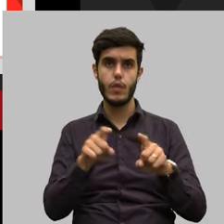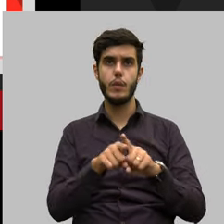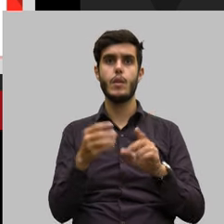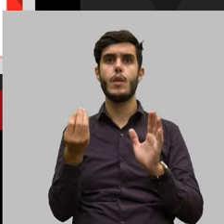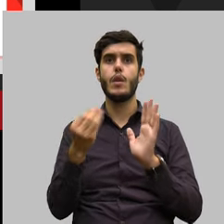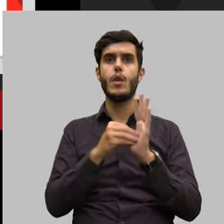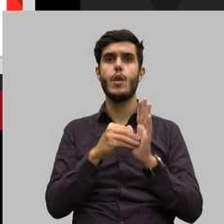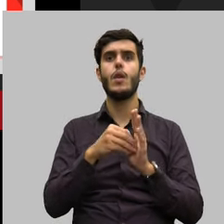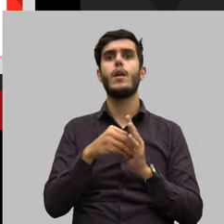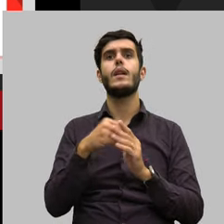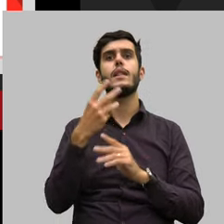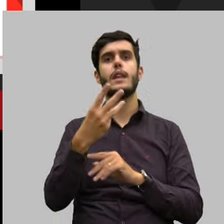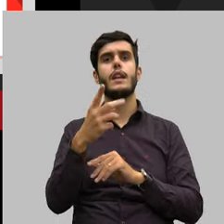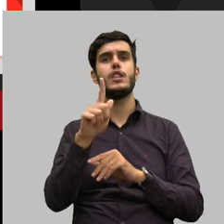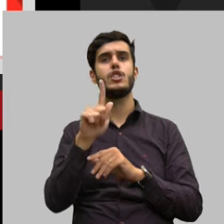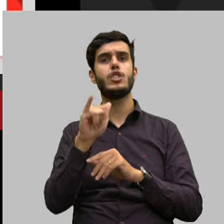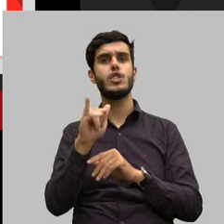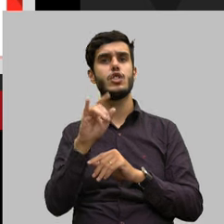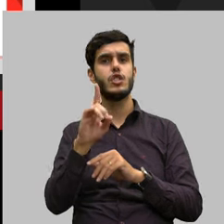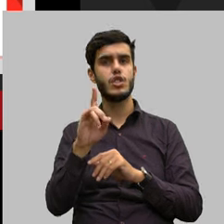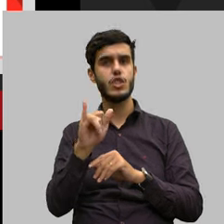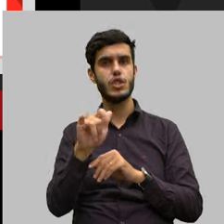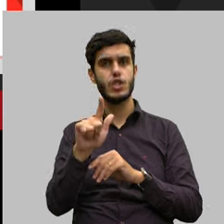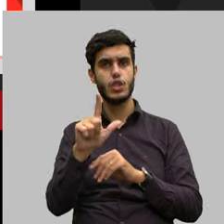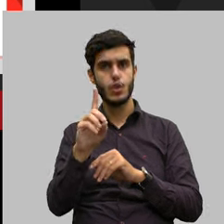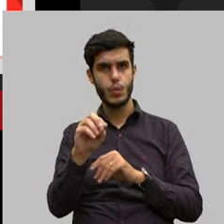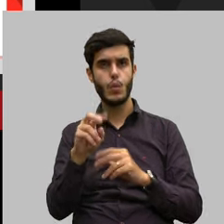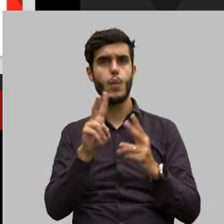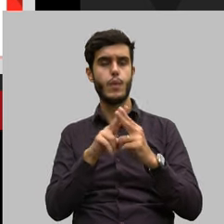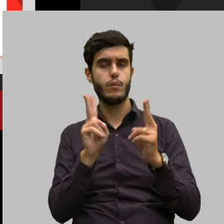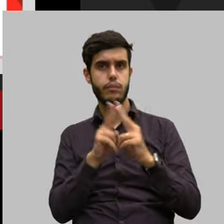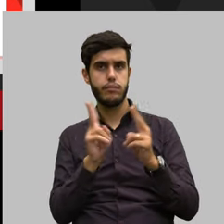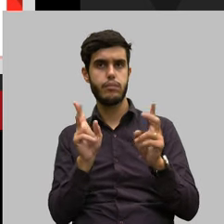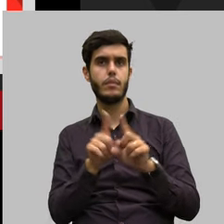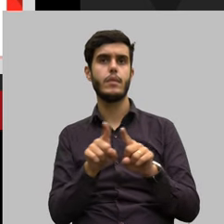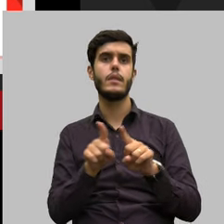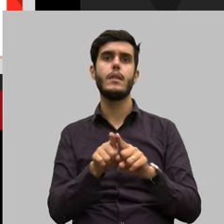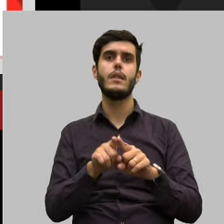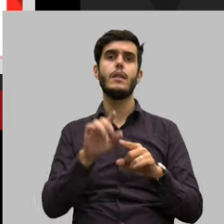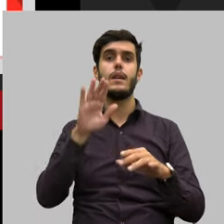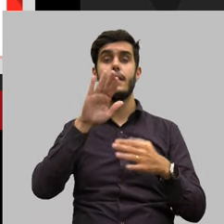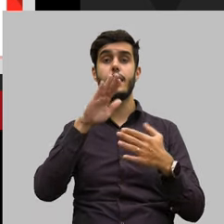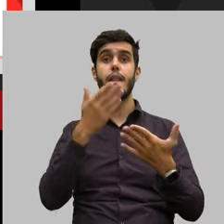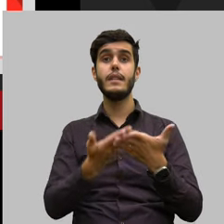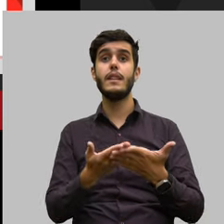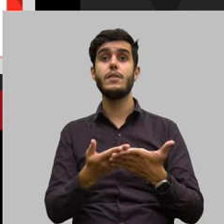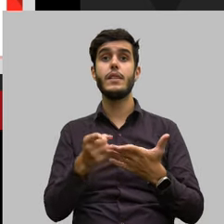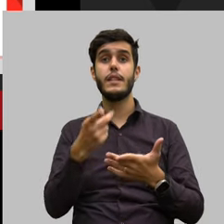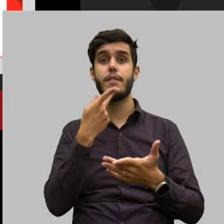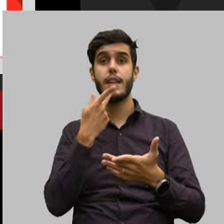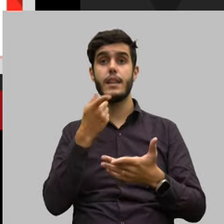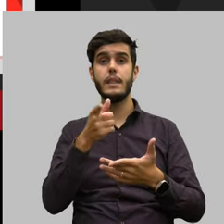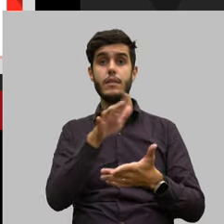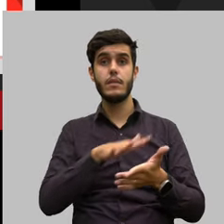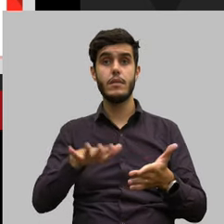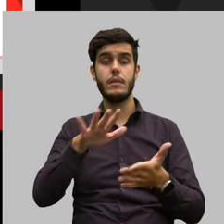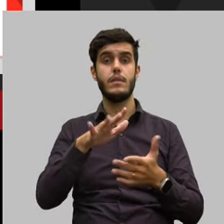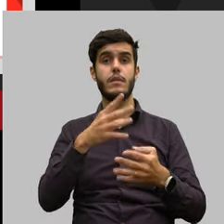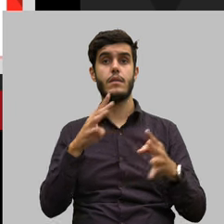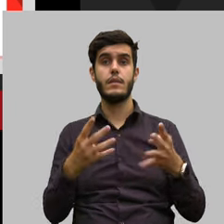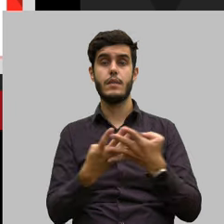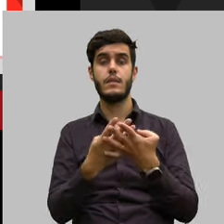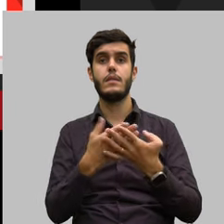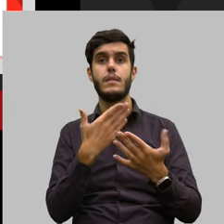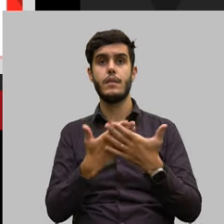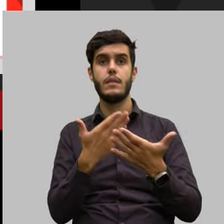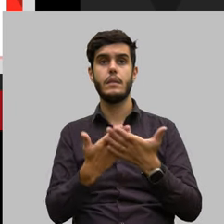online a liberação do ded a nova versão do sistema de diário escolar digital para toda a rede estadual de ensino o novo sistema de